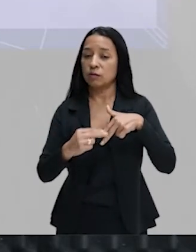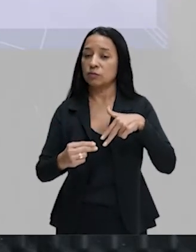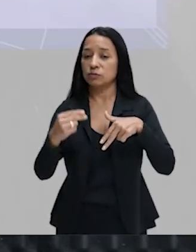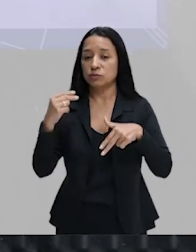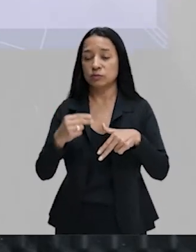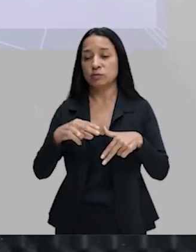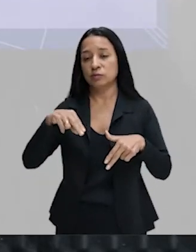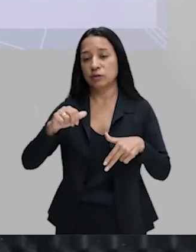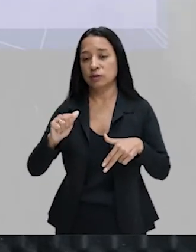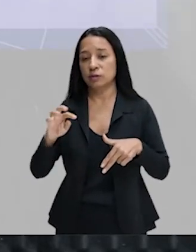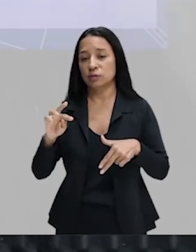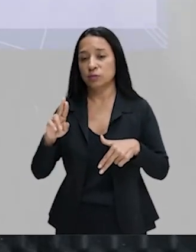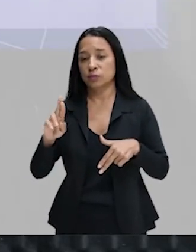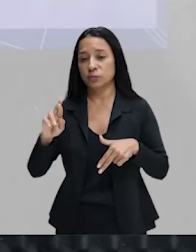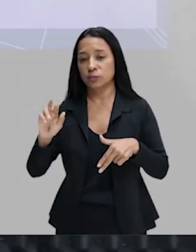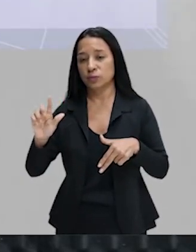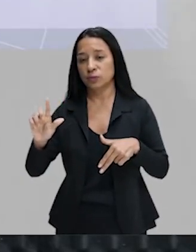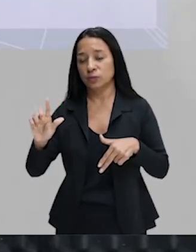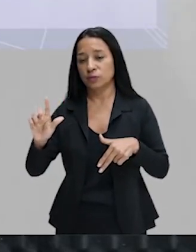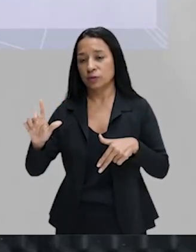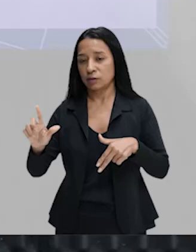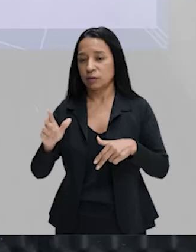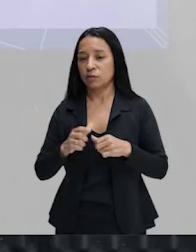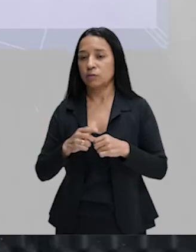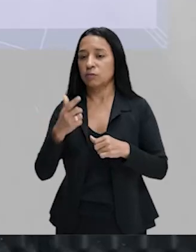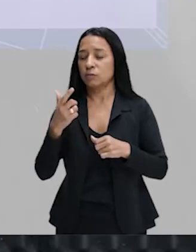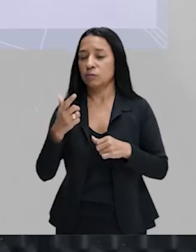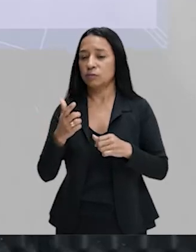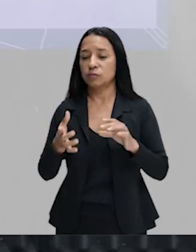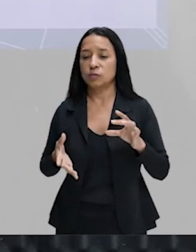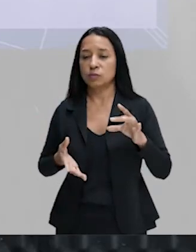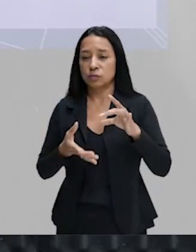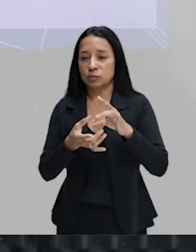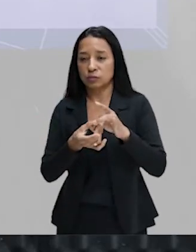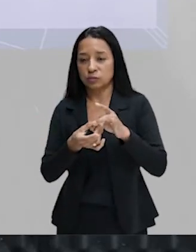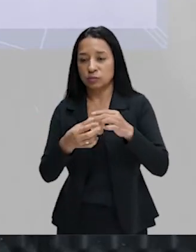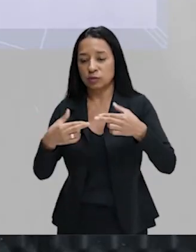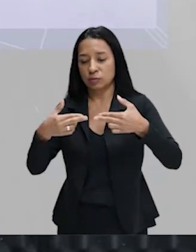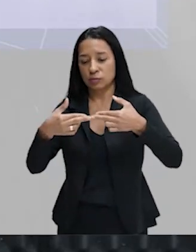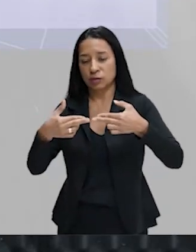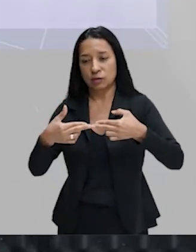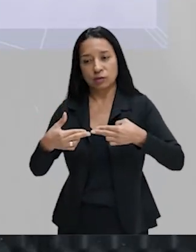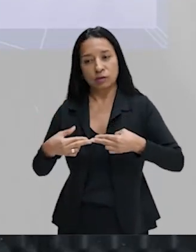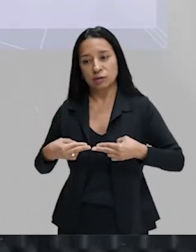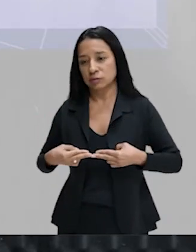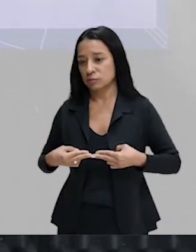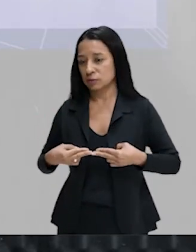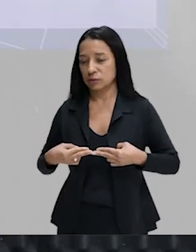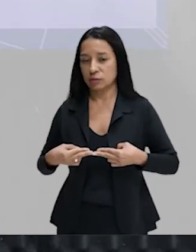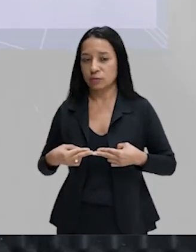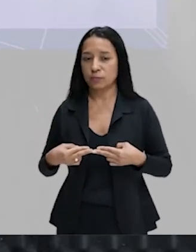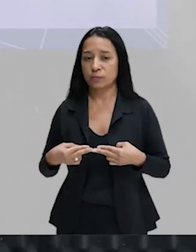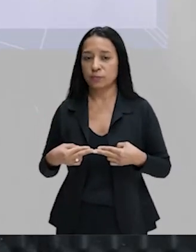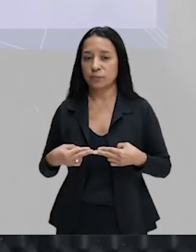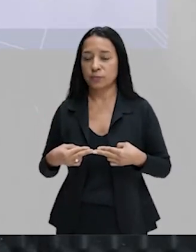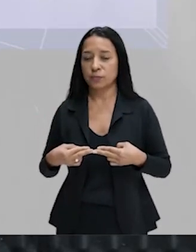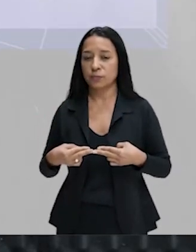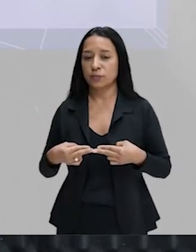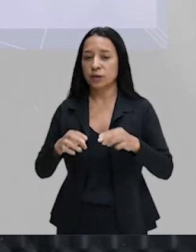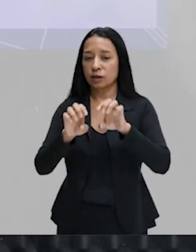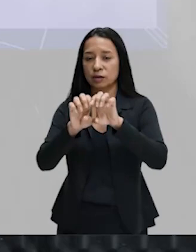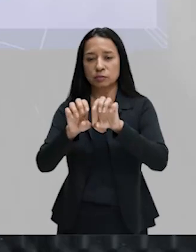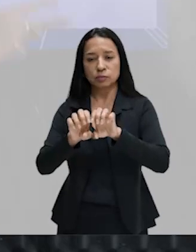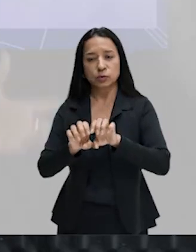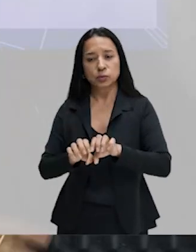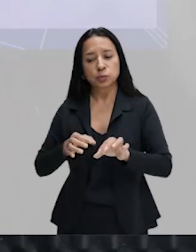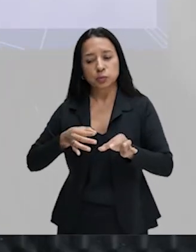à rima, sem sujeição a ritmo, é um texto com parágrafos, com estrutura métrica, com